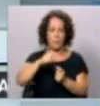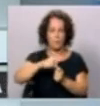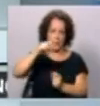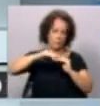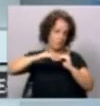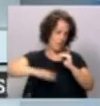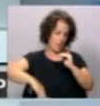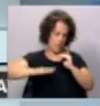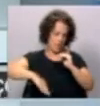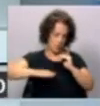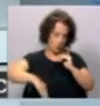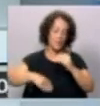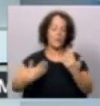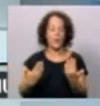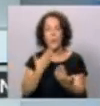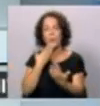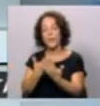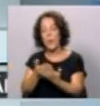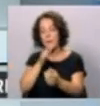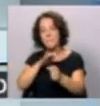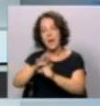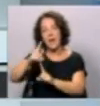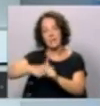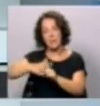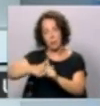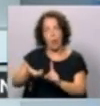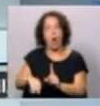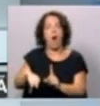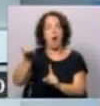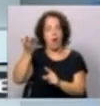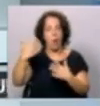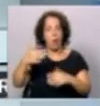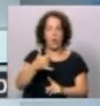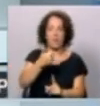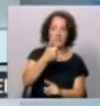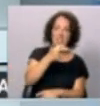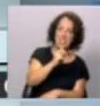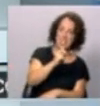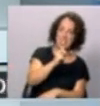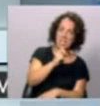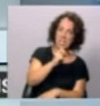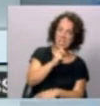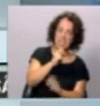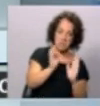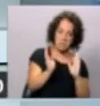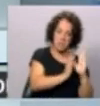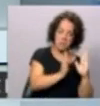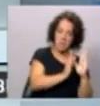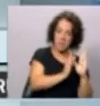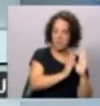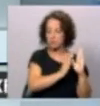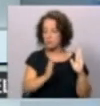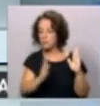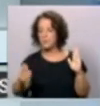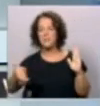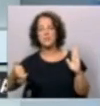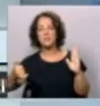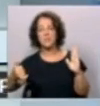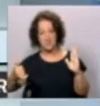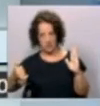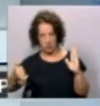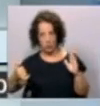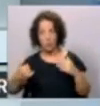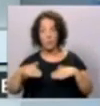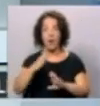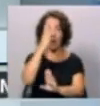vai continuar a temperatura da água do mar bastante elevada, a variar entre os 23 graus do Barlavento e os 25 do Sotavento e por outro lado